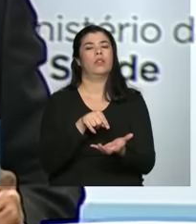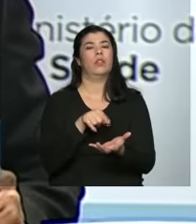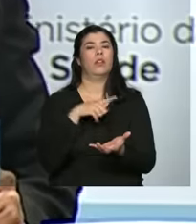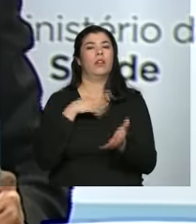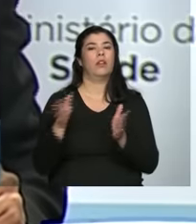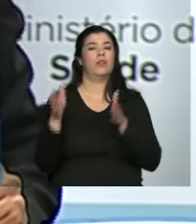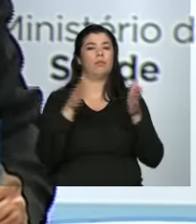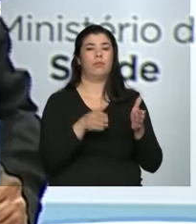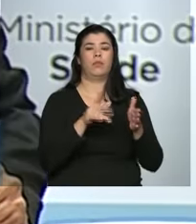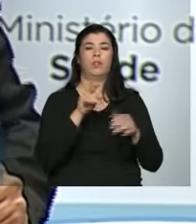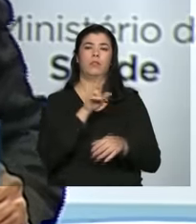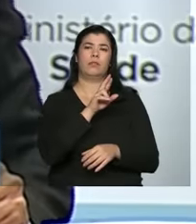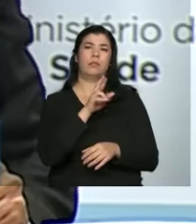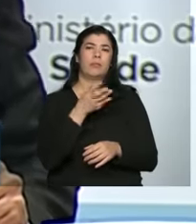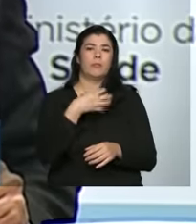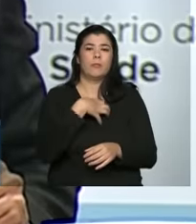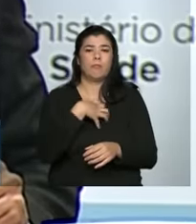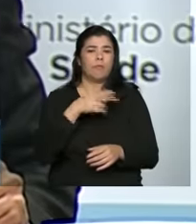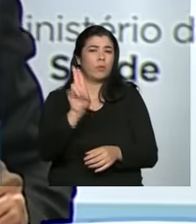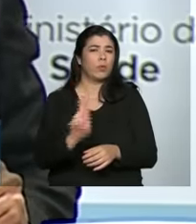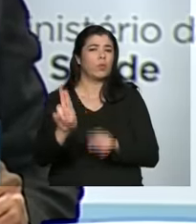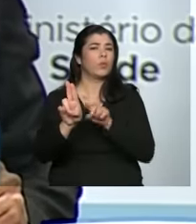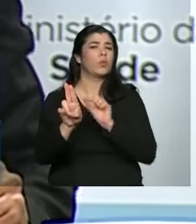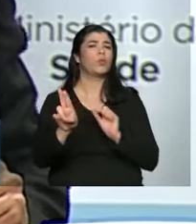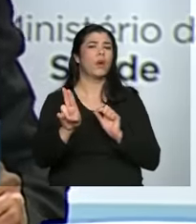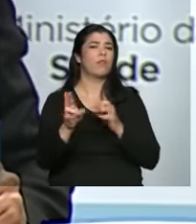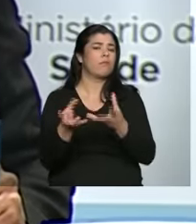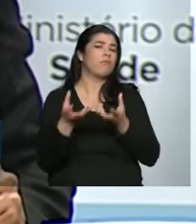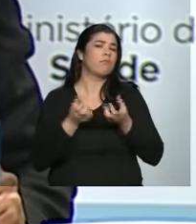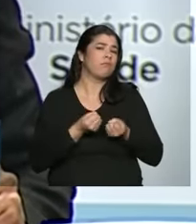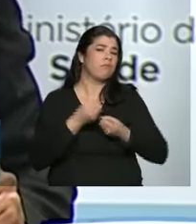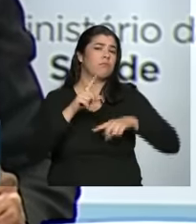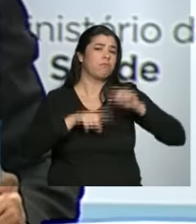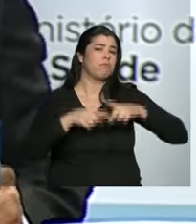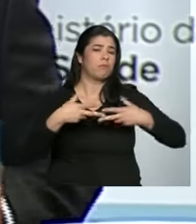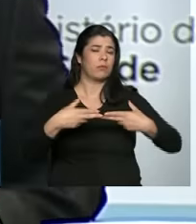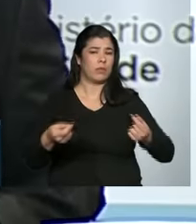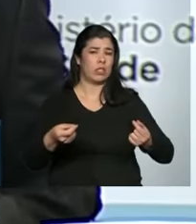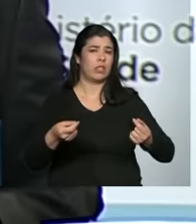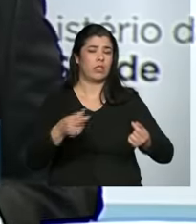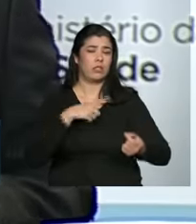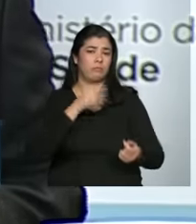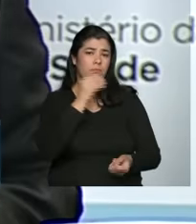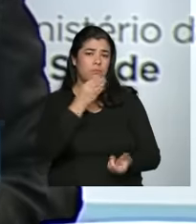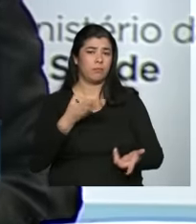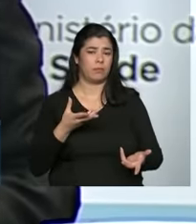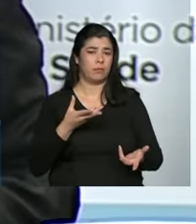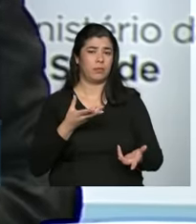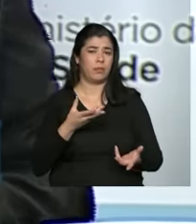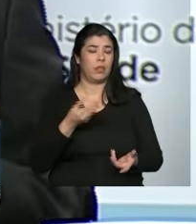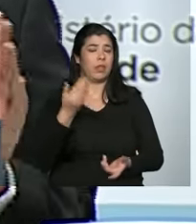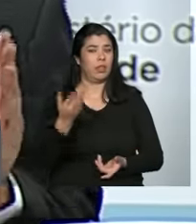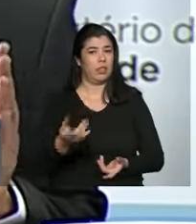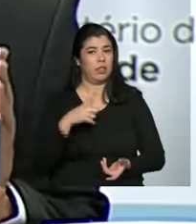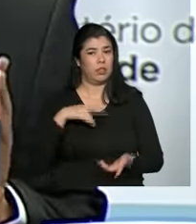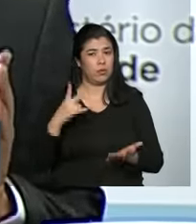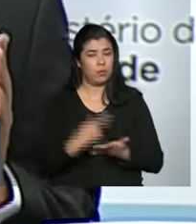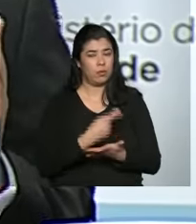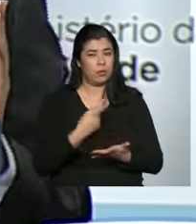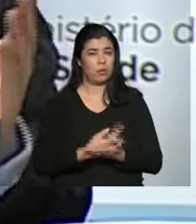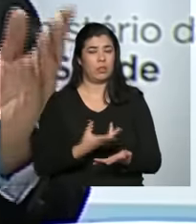parte mais fraca a parte mais fragilizada de toda essa cadeia e que é pego no momento de maior